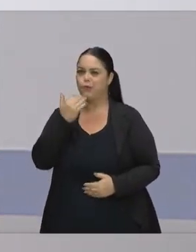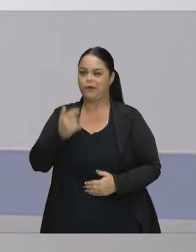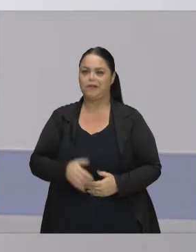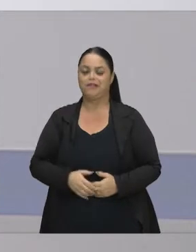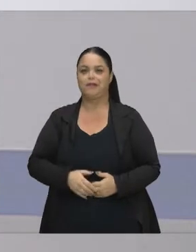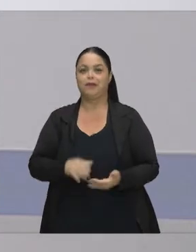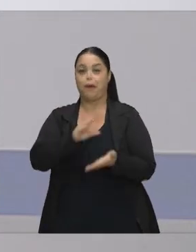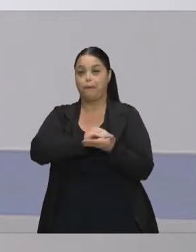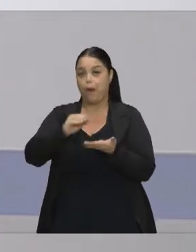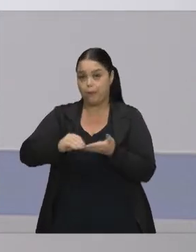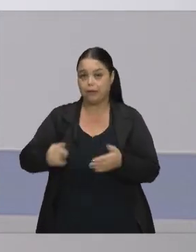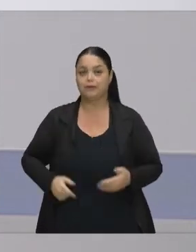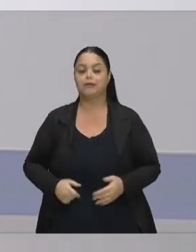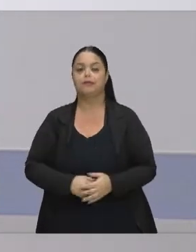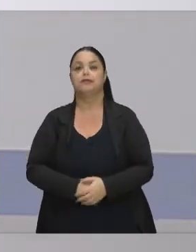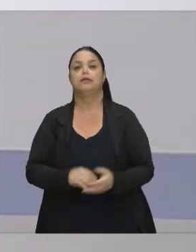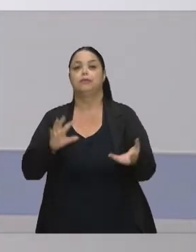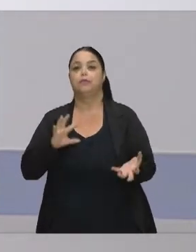nos perdoe aí, tá bom?